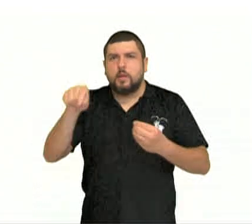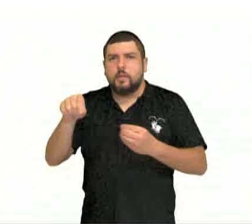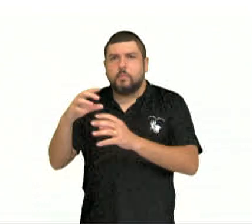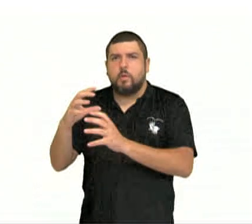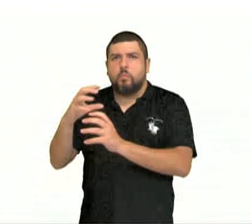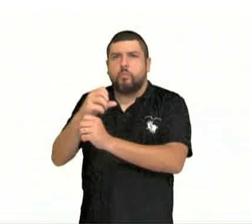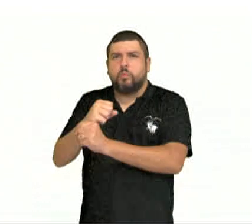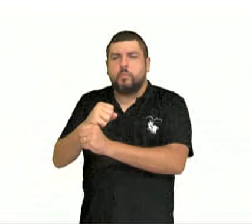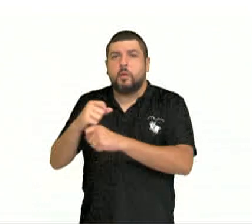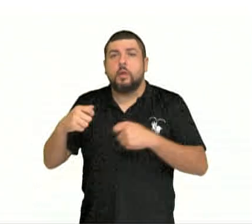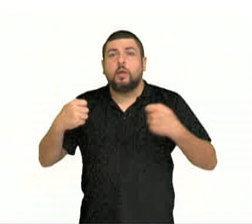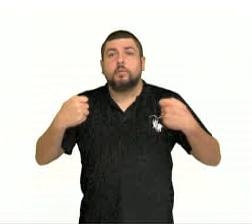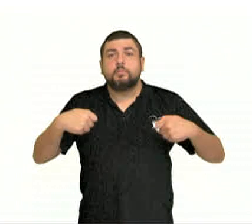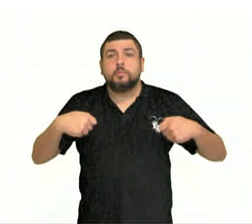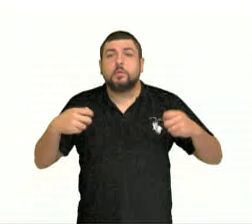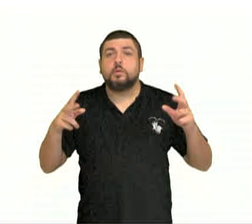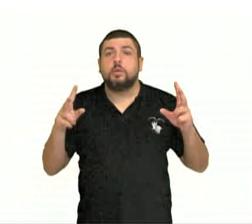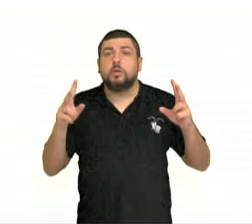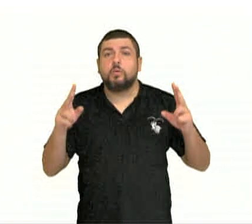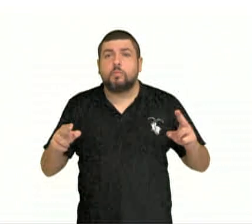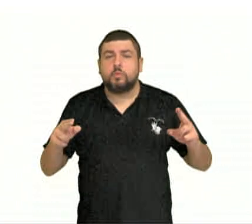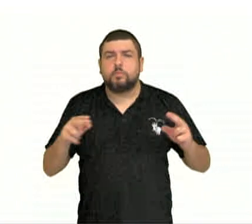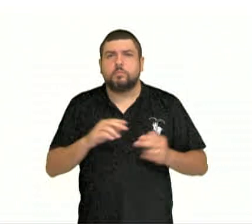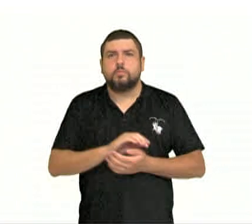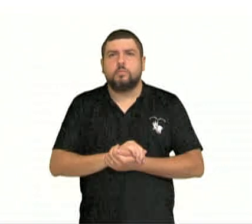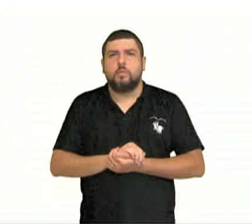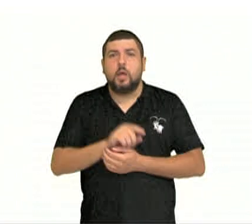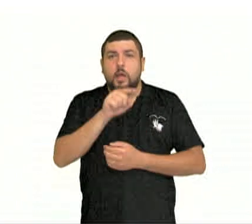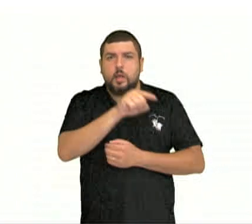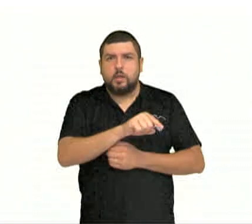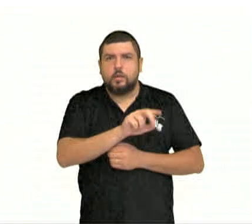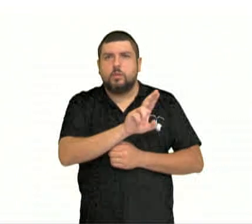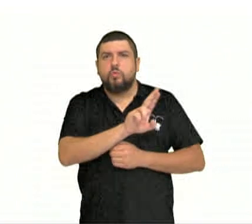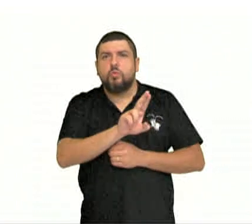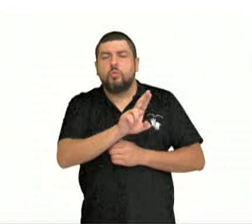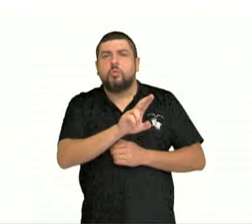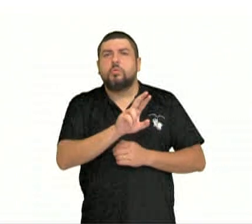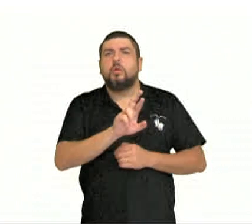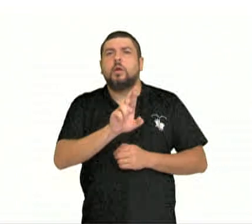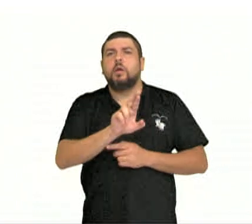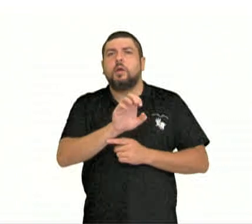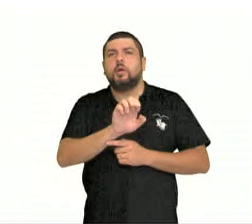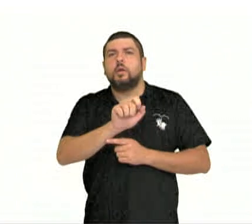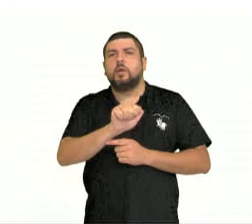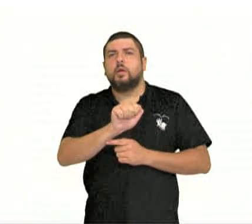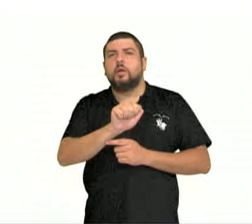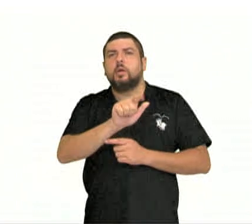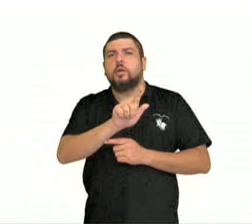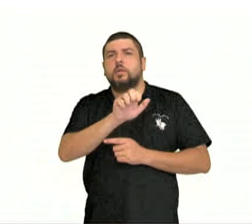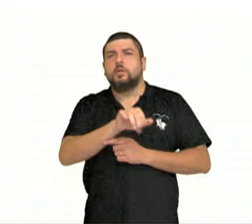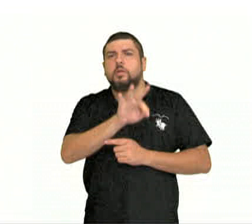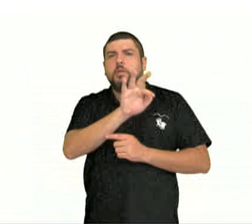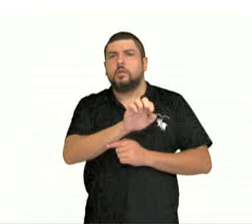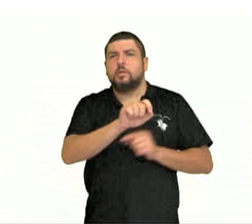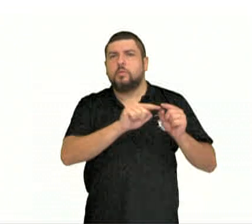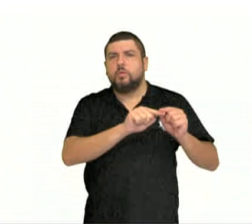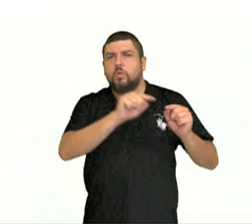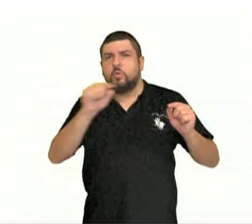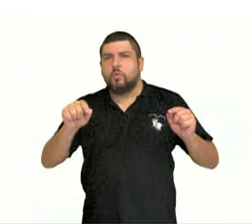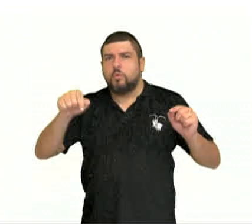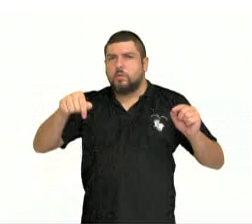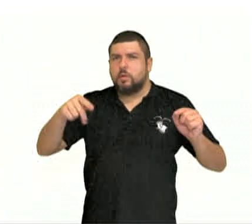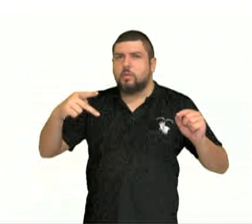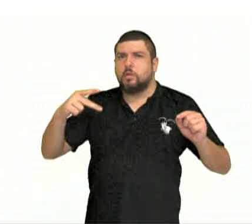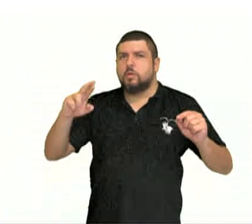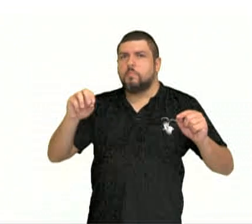Manter de reagente e produto. Respeitando a lei. Lembra a lei lá de Lavoisier? Que a gente mantém